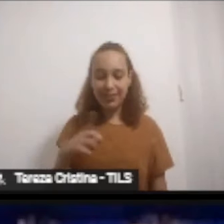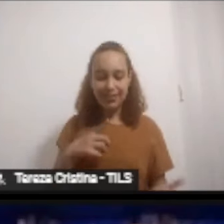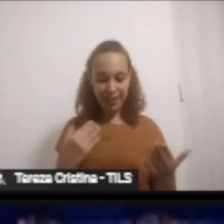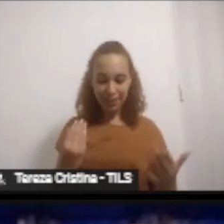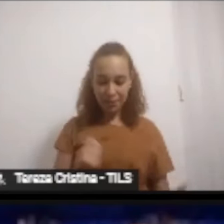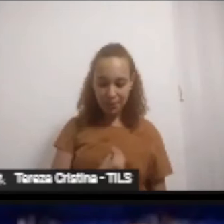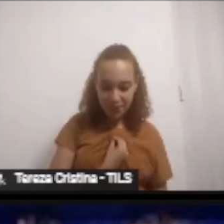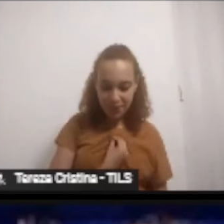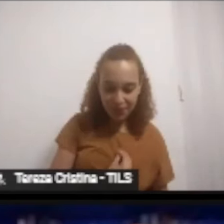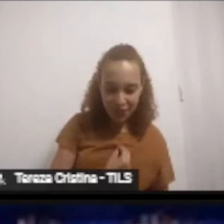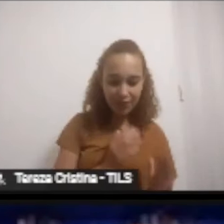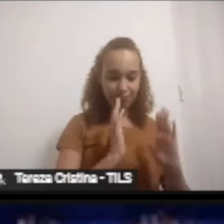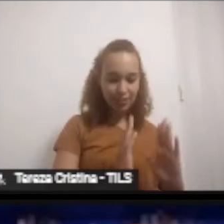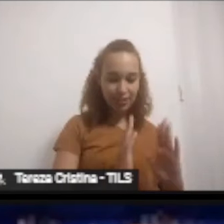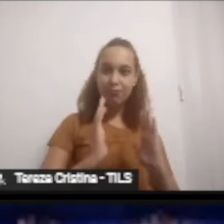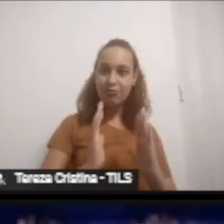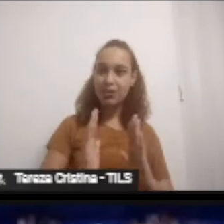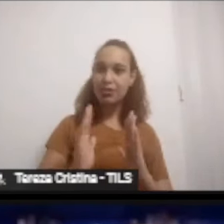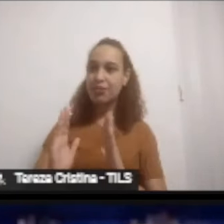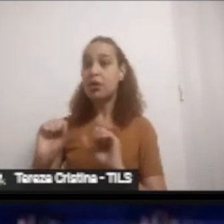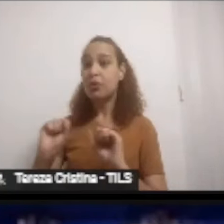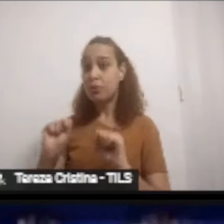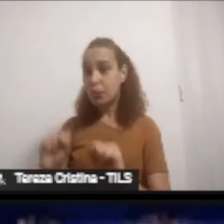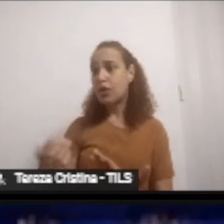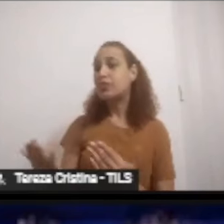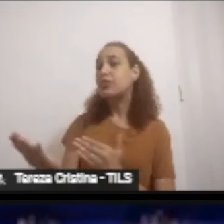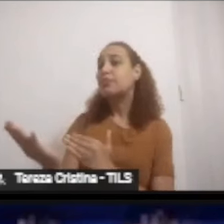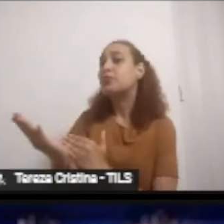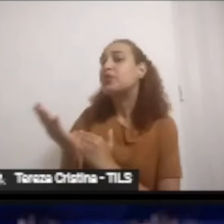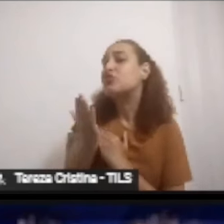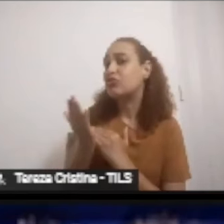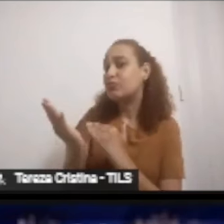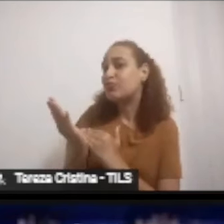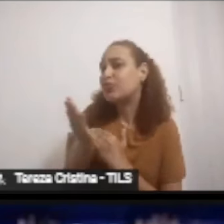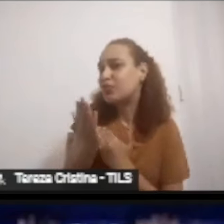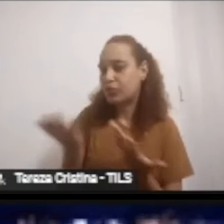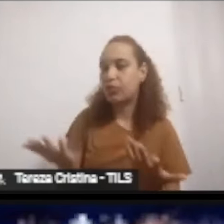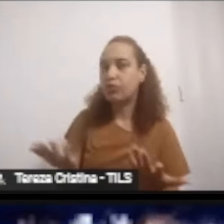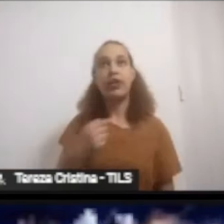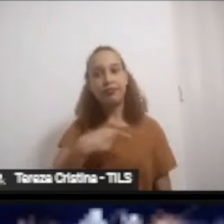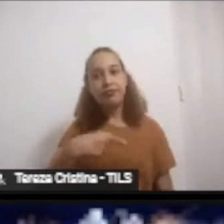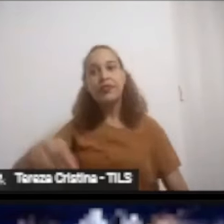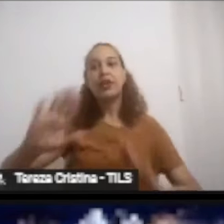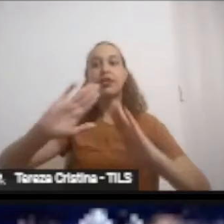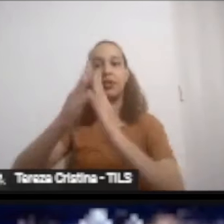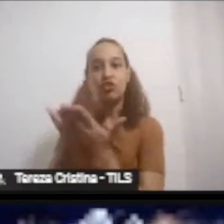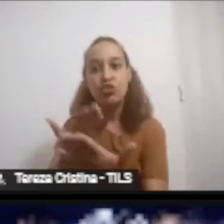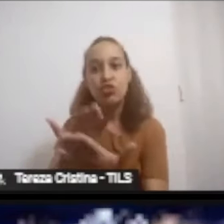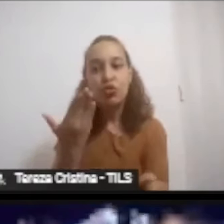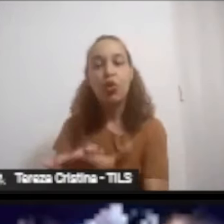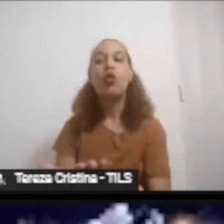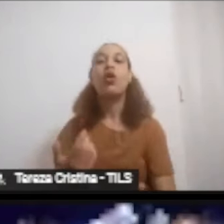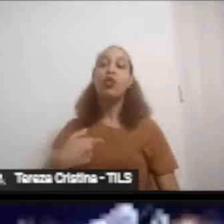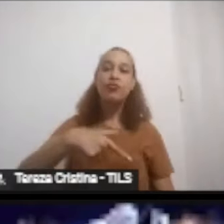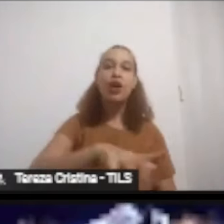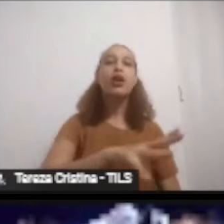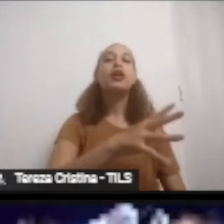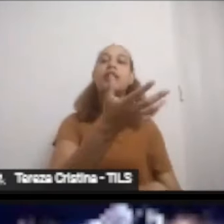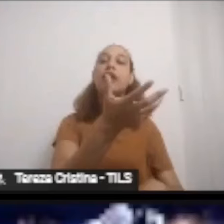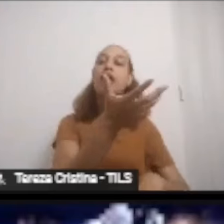para as quais elas podem pedir ajuda. Então, quando uma criança vai para a escola, quando ela vai na praça, vai no, na casa